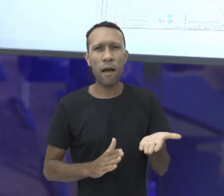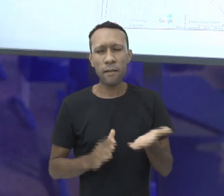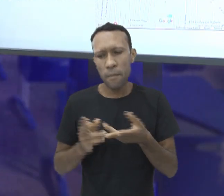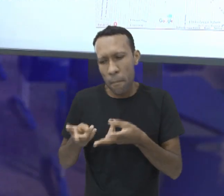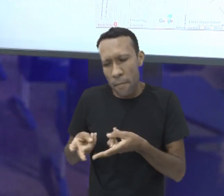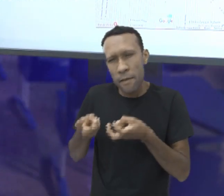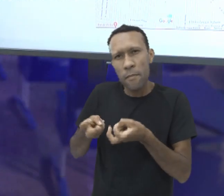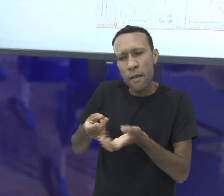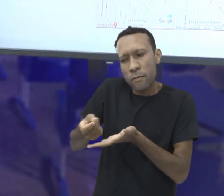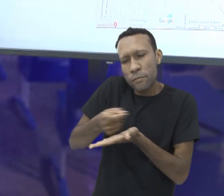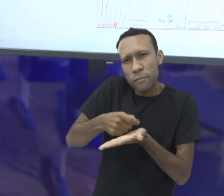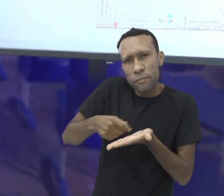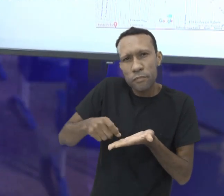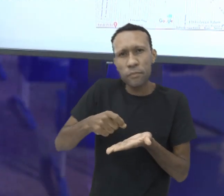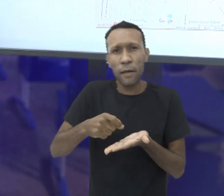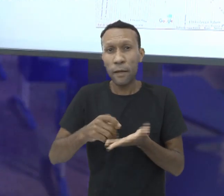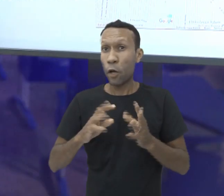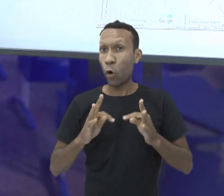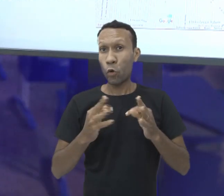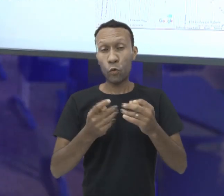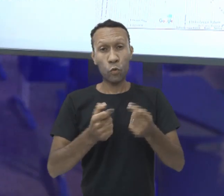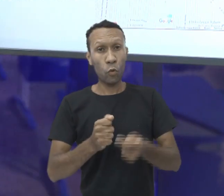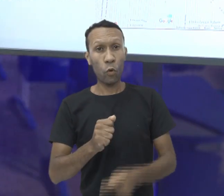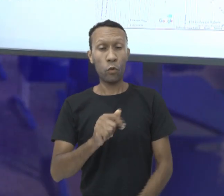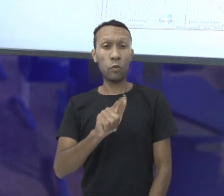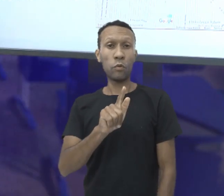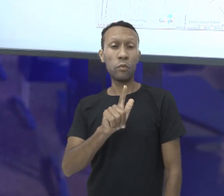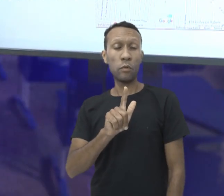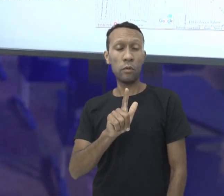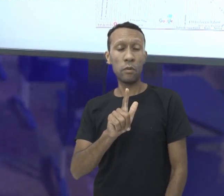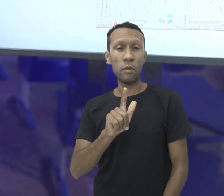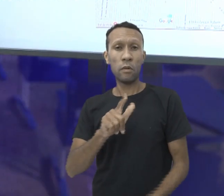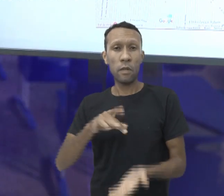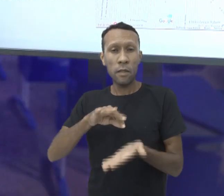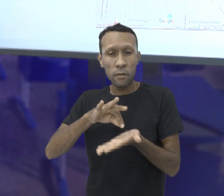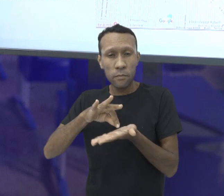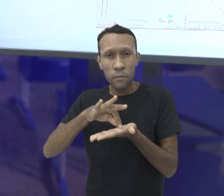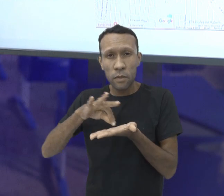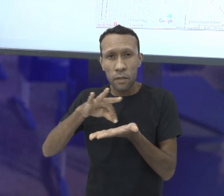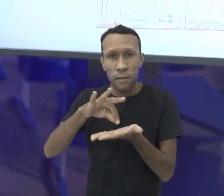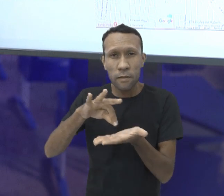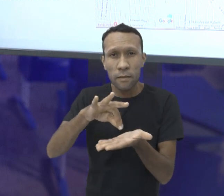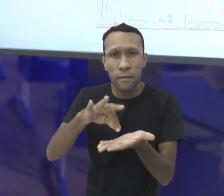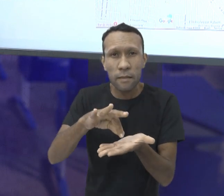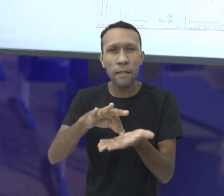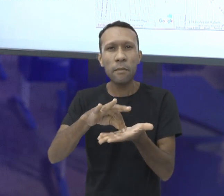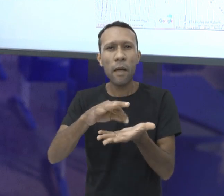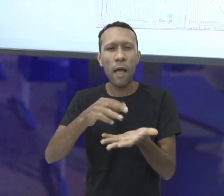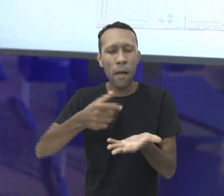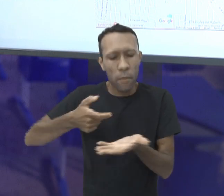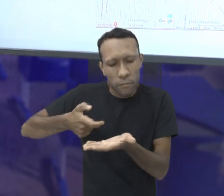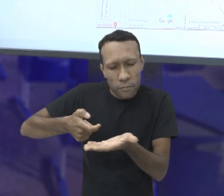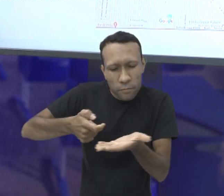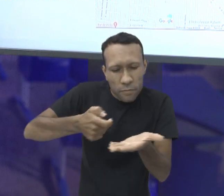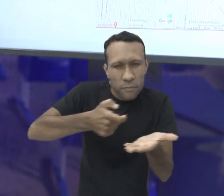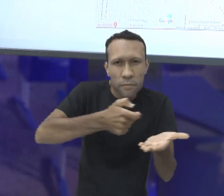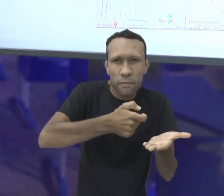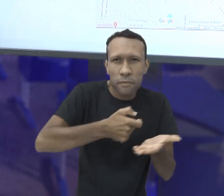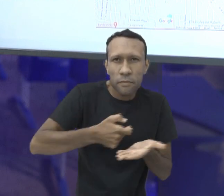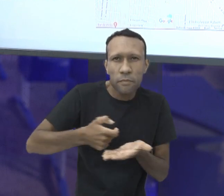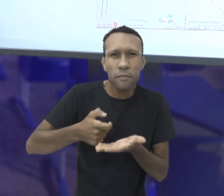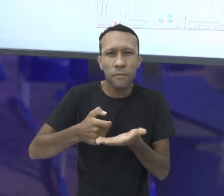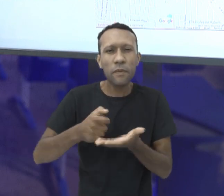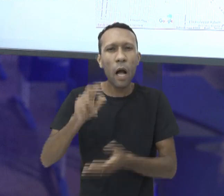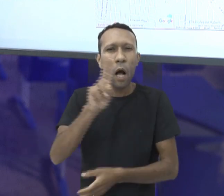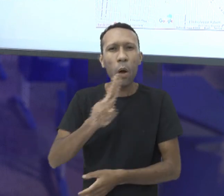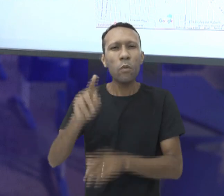seja, hoje todo GPS trabalha com o Google Maps e é um mapa de sensoramento remoto, um mapa que utiliza imagens